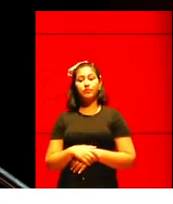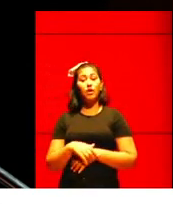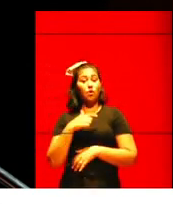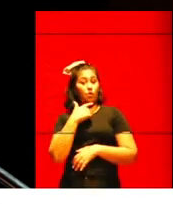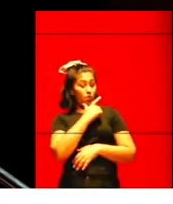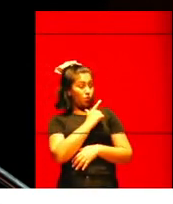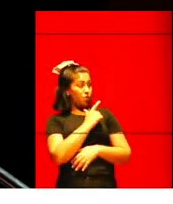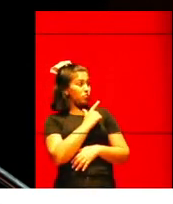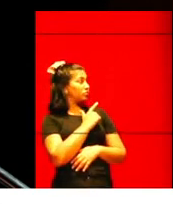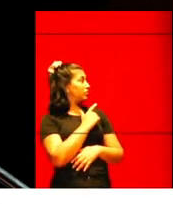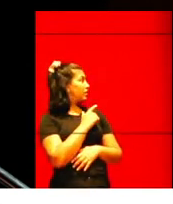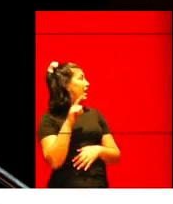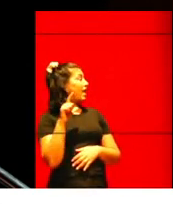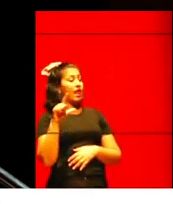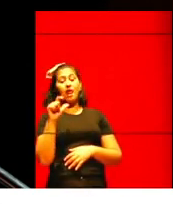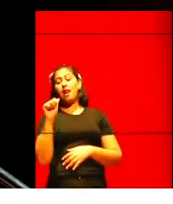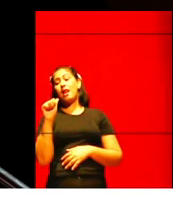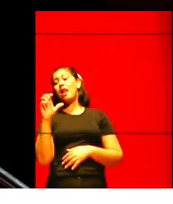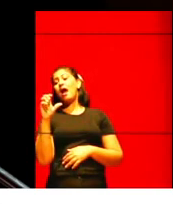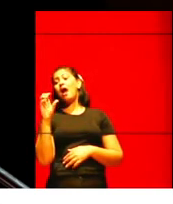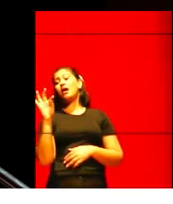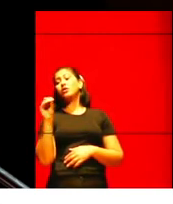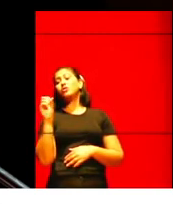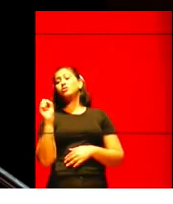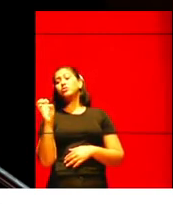Lactose, pessoal, onde eu encontro a lactose?